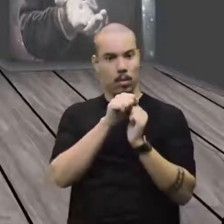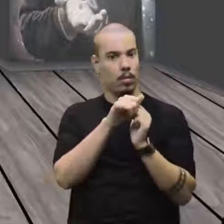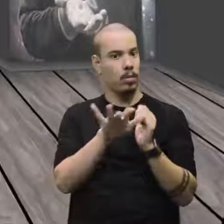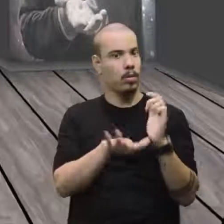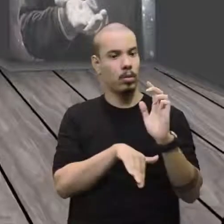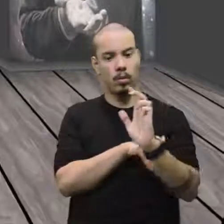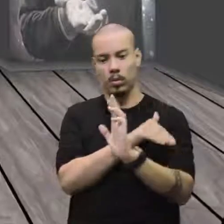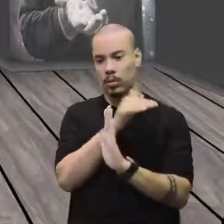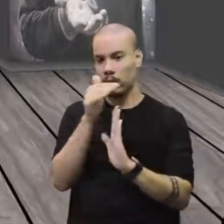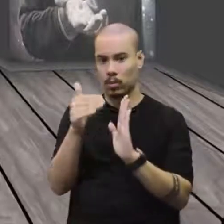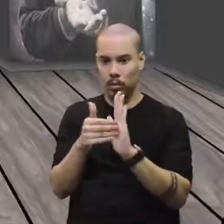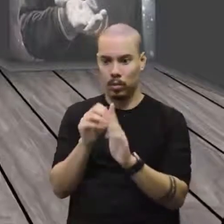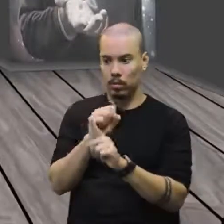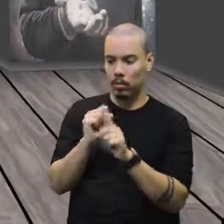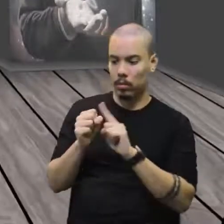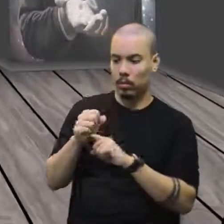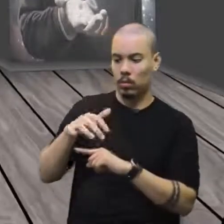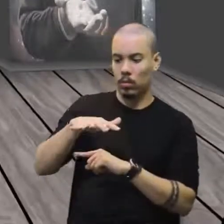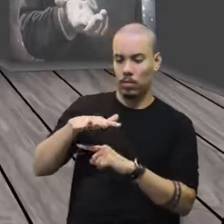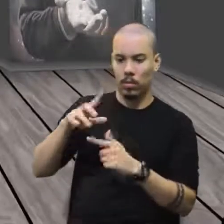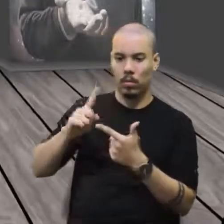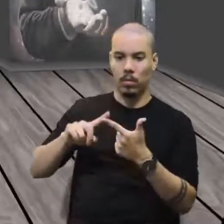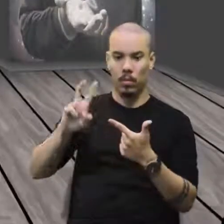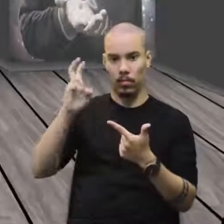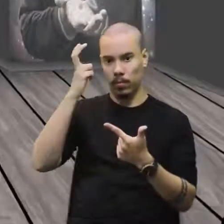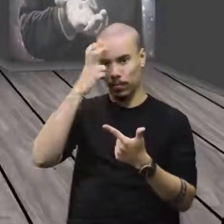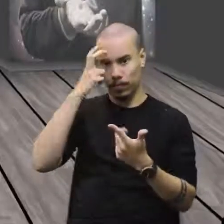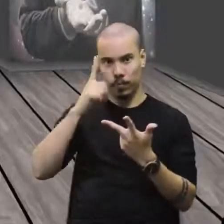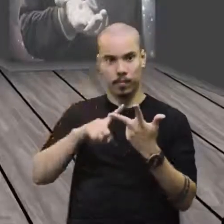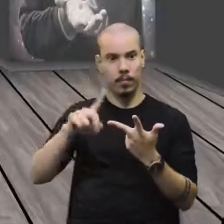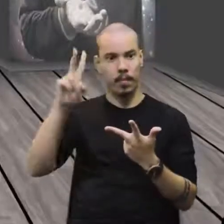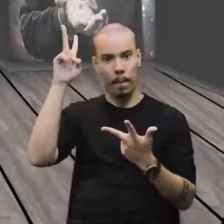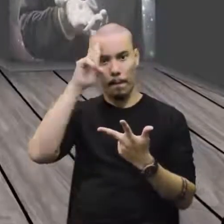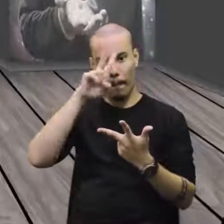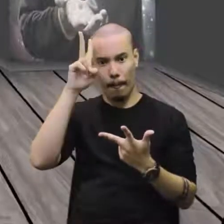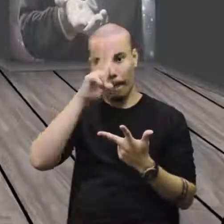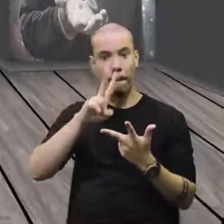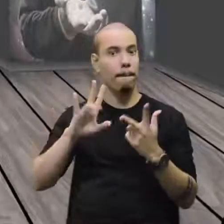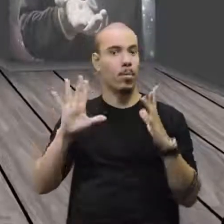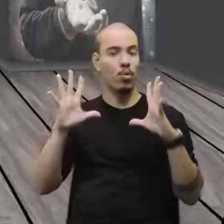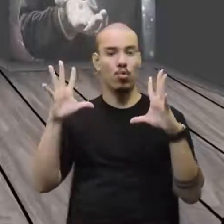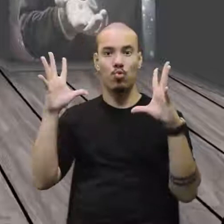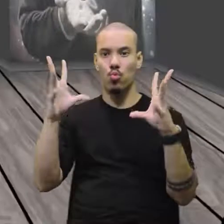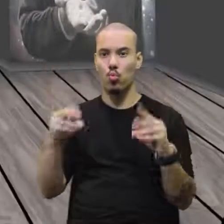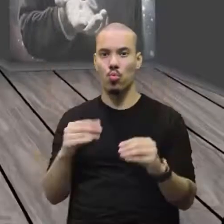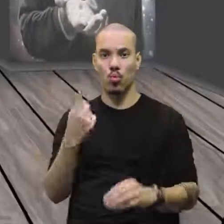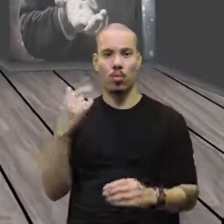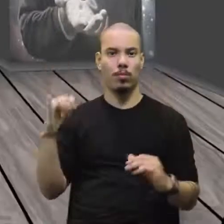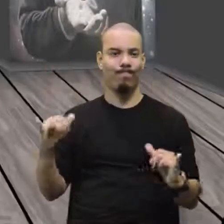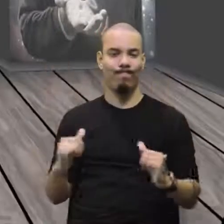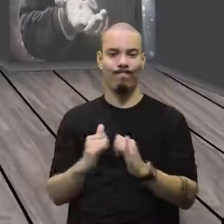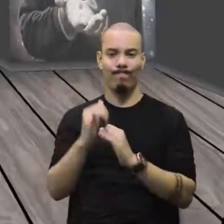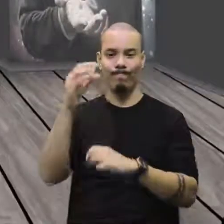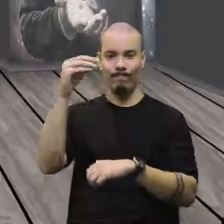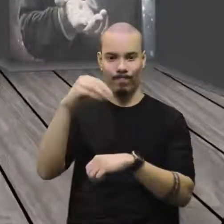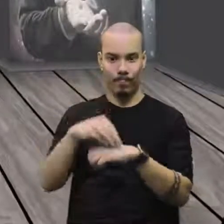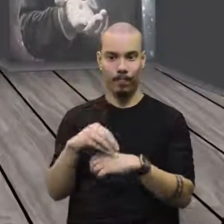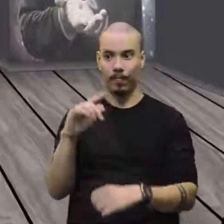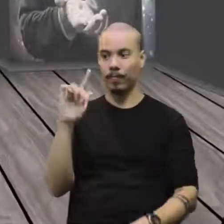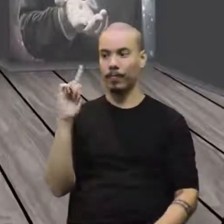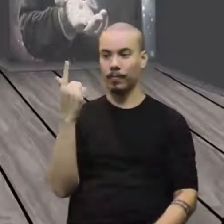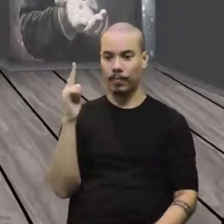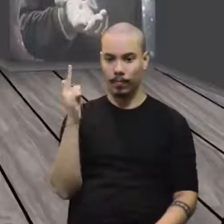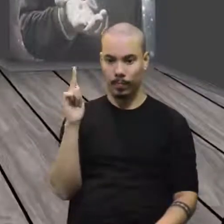você pensar, parte social, cultural, parte histórica, tudo que você pensar,